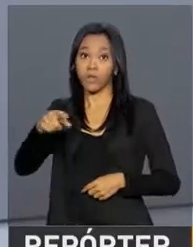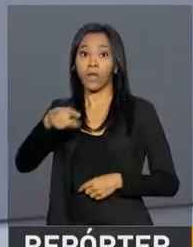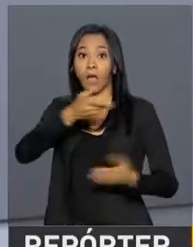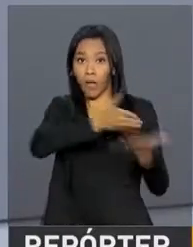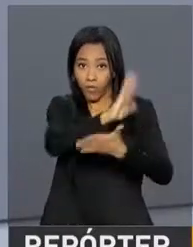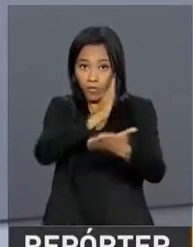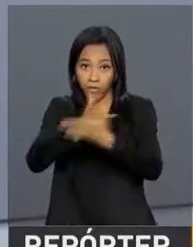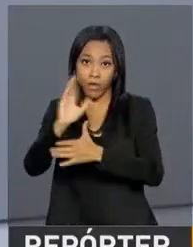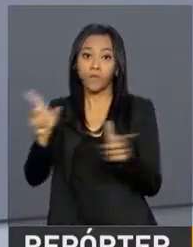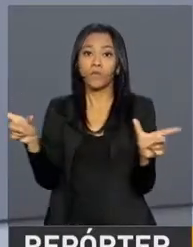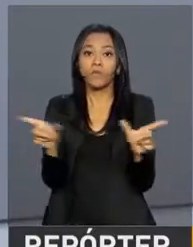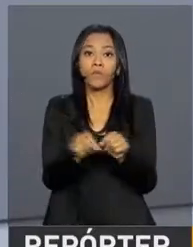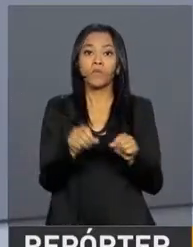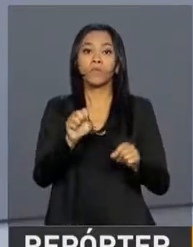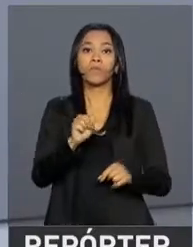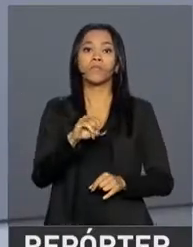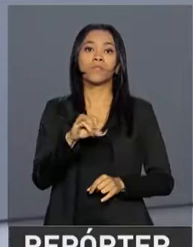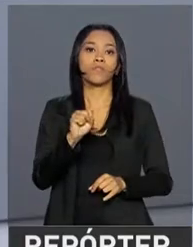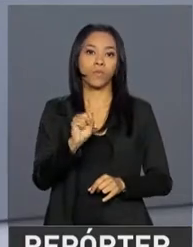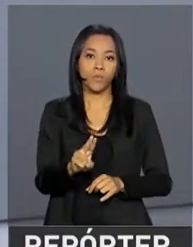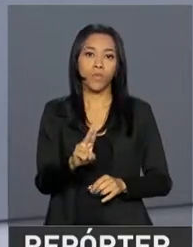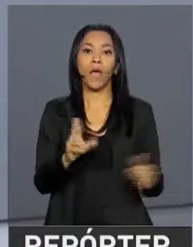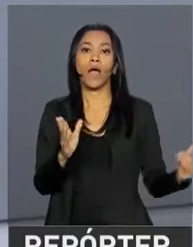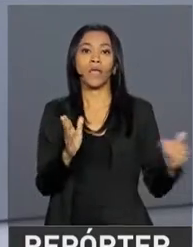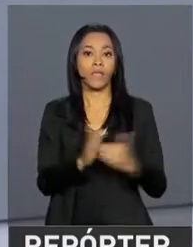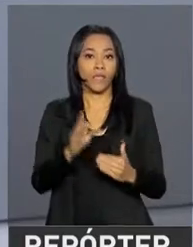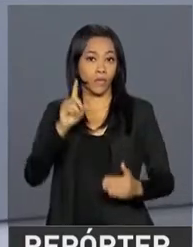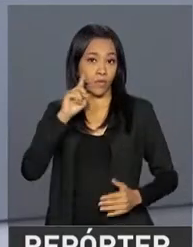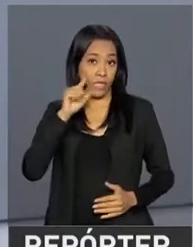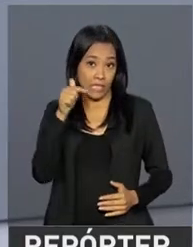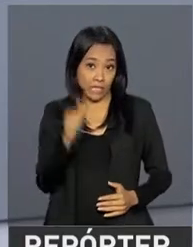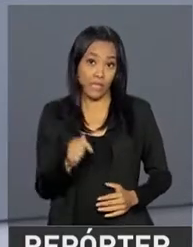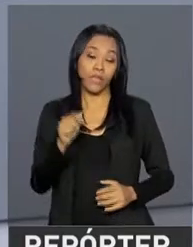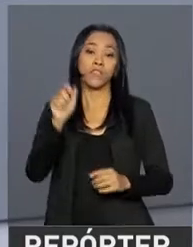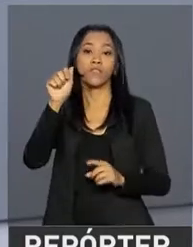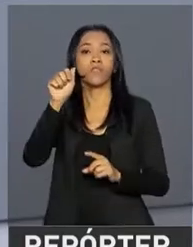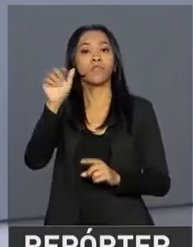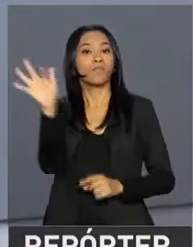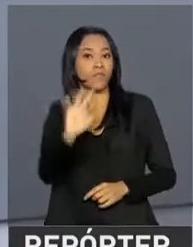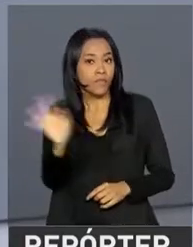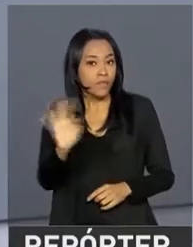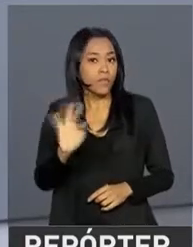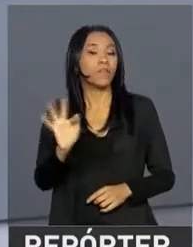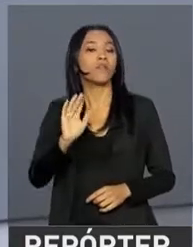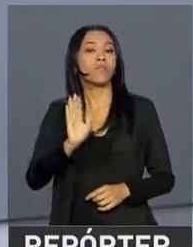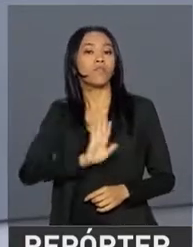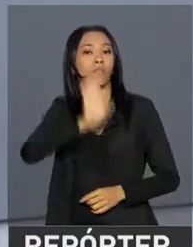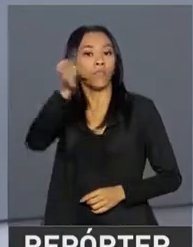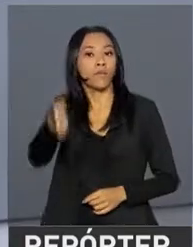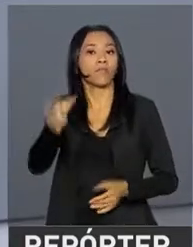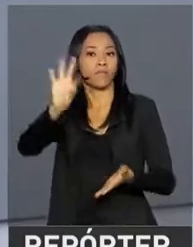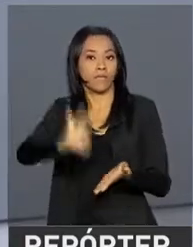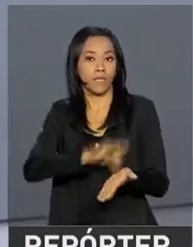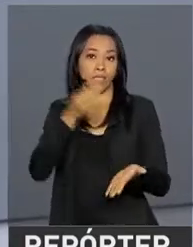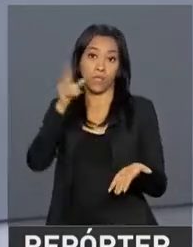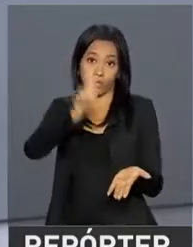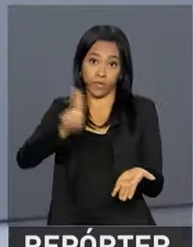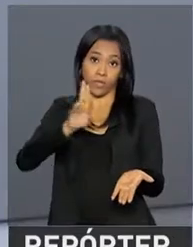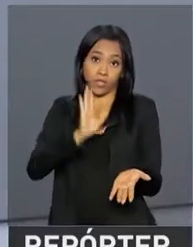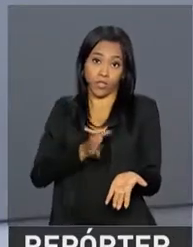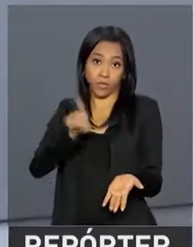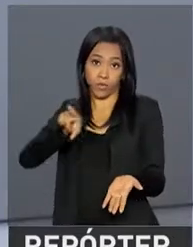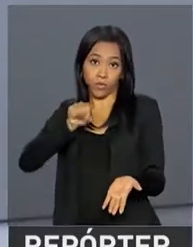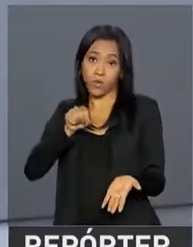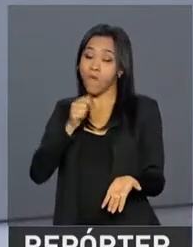unificada sisu têm até o dia 7 de fevereiro para fazer a matrícula na instituição de ensino superior escolhida quem não tiver sido